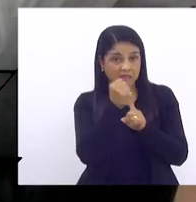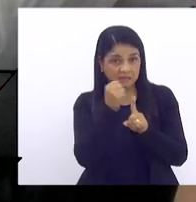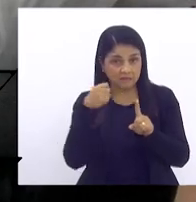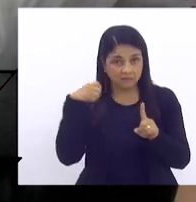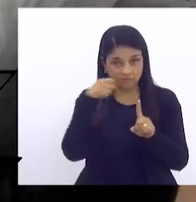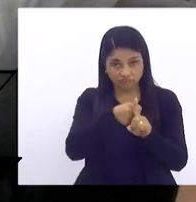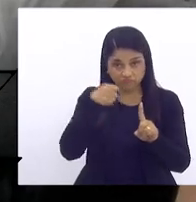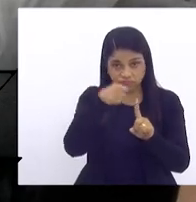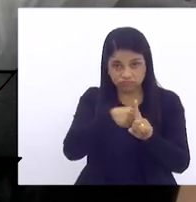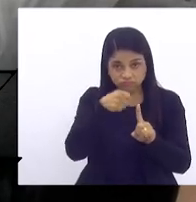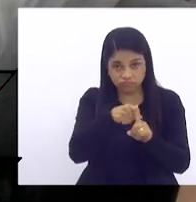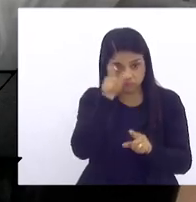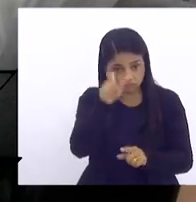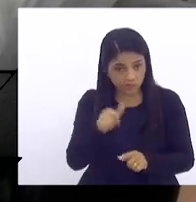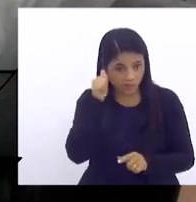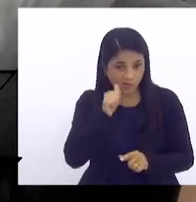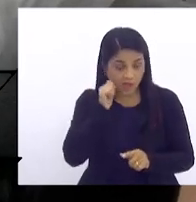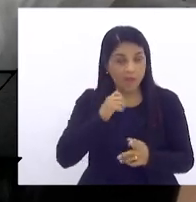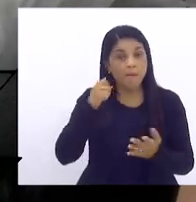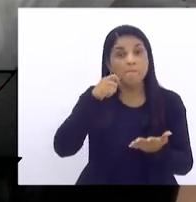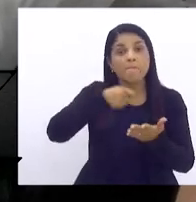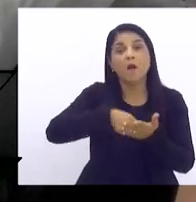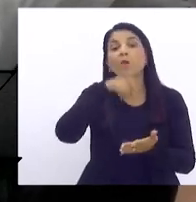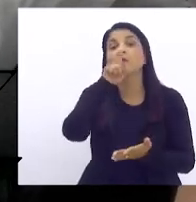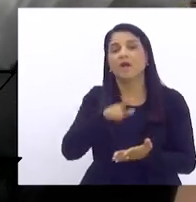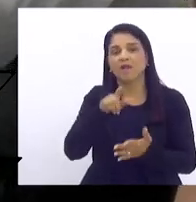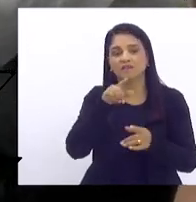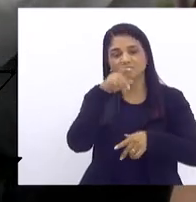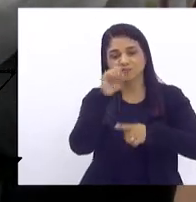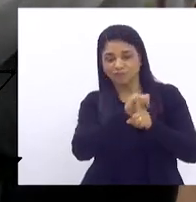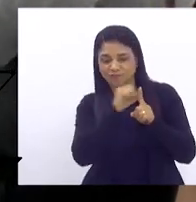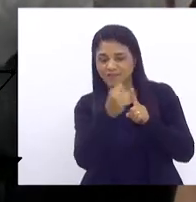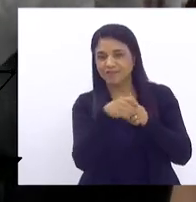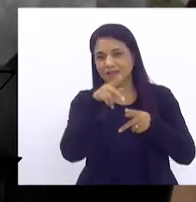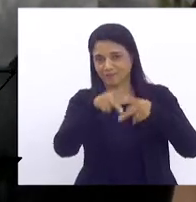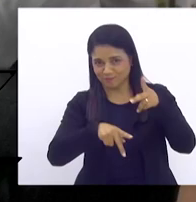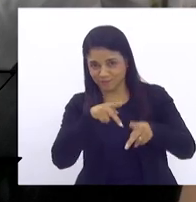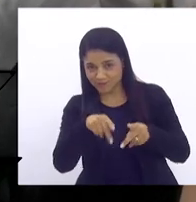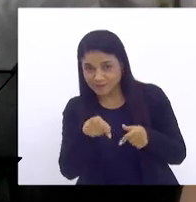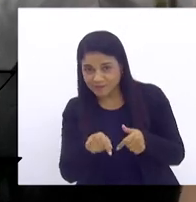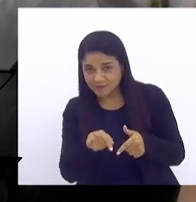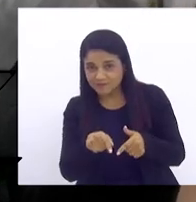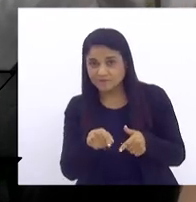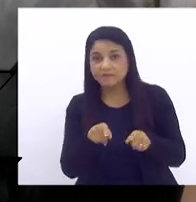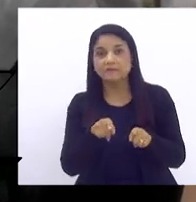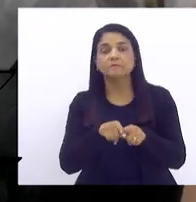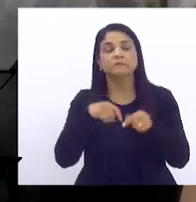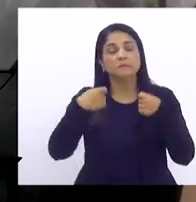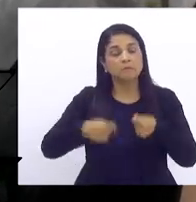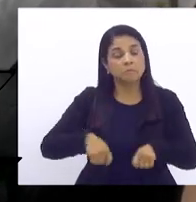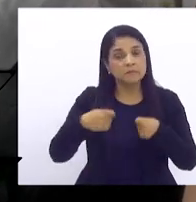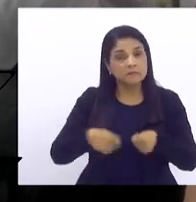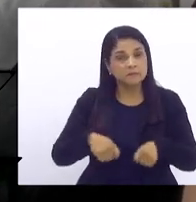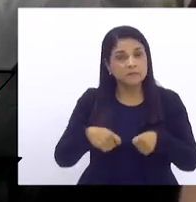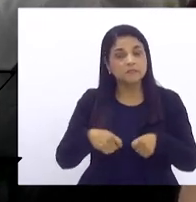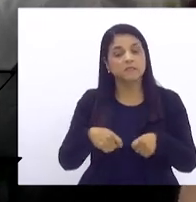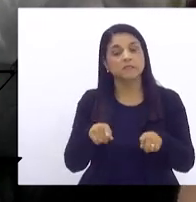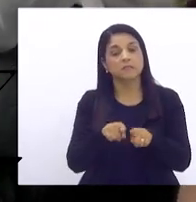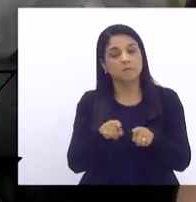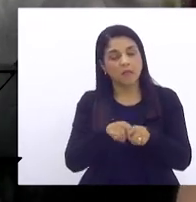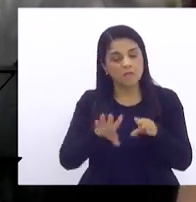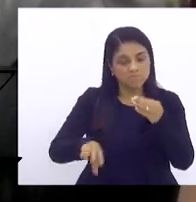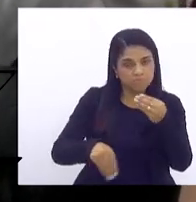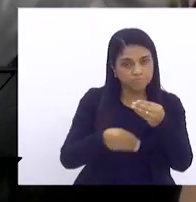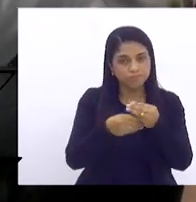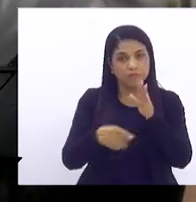errado. Então, além das medidas penais, a gente também tem que produzir processos que